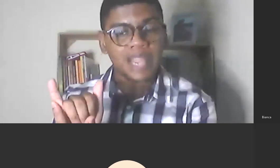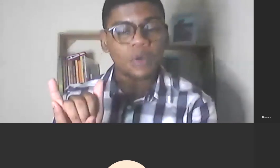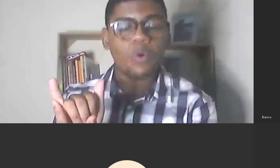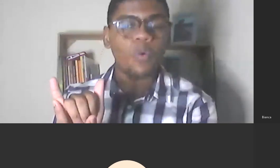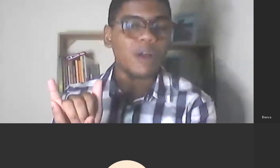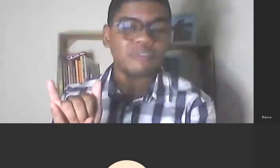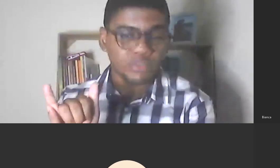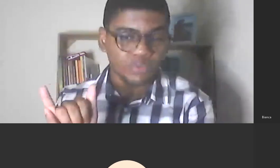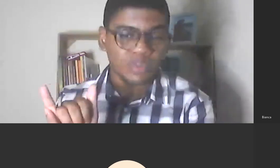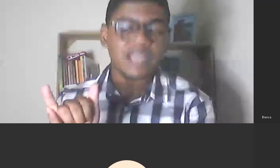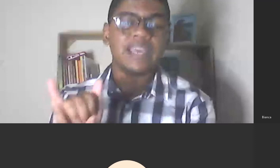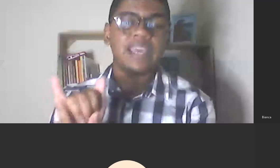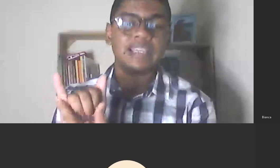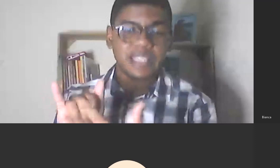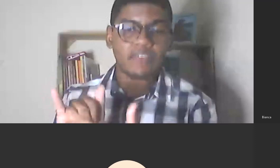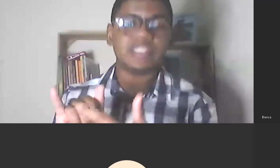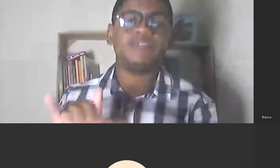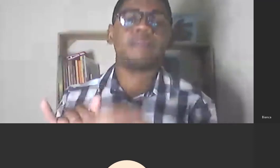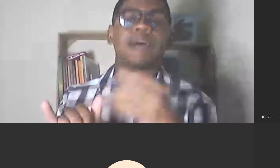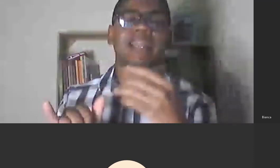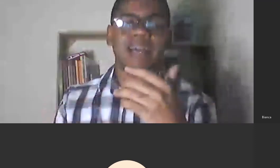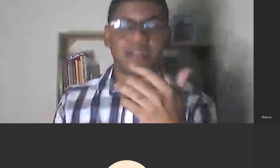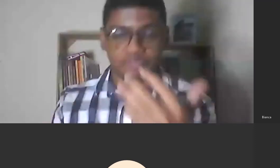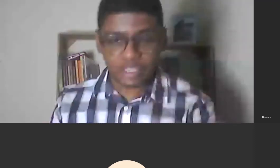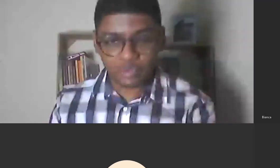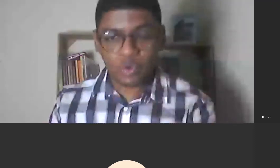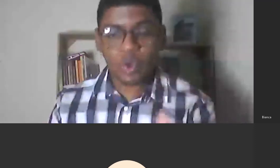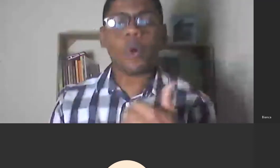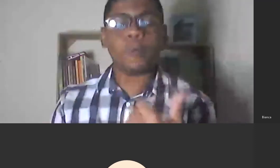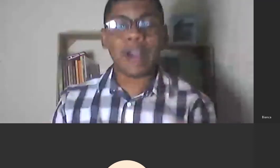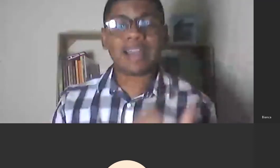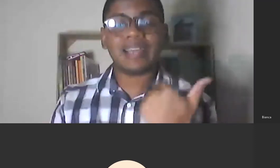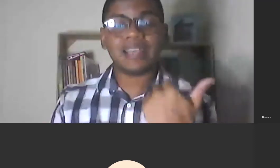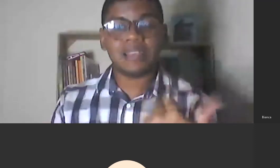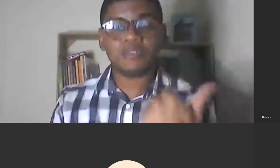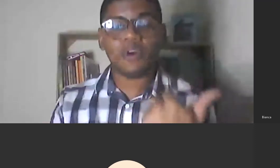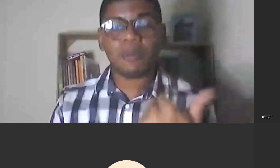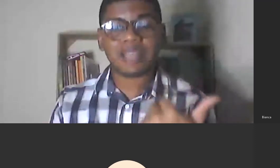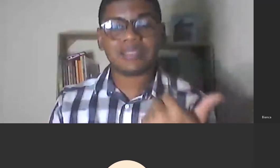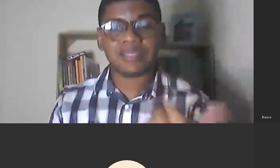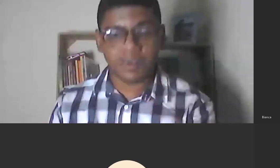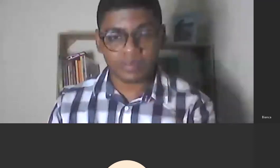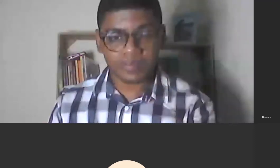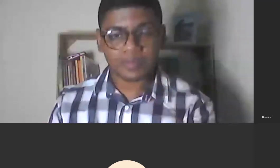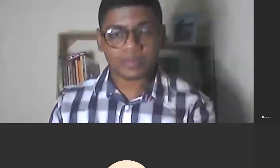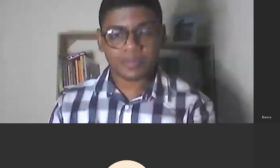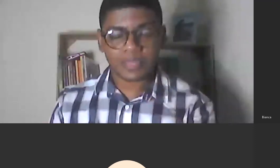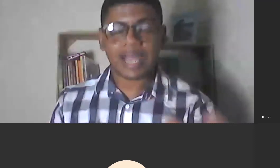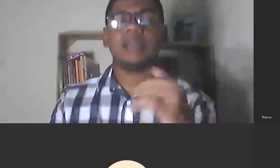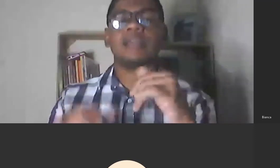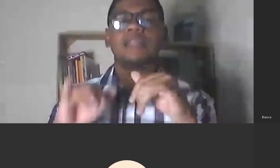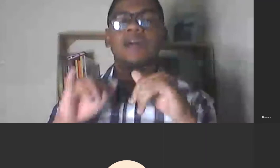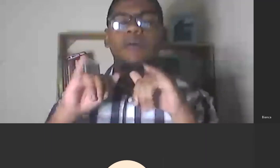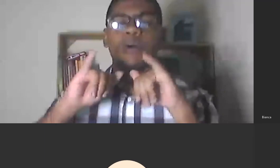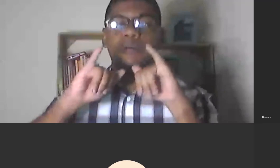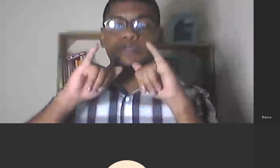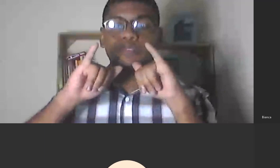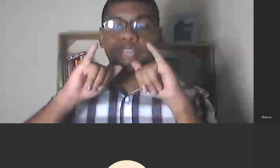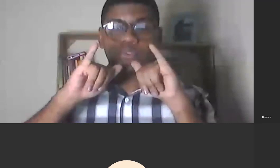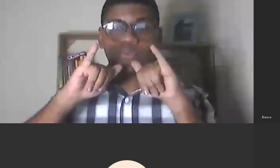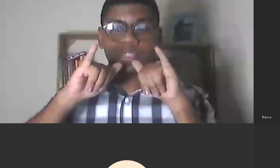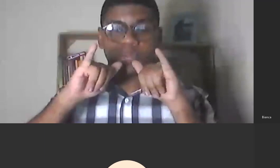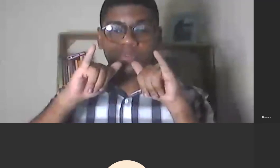informação, tá? Ou o aviso. Esse sinal vai servir para aviso ou para informação, tá? Então,